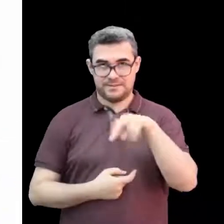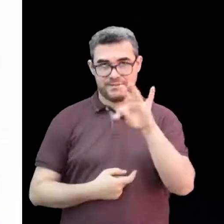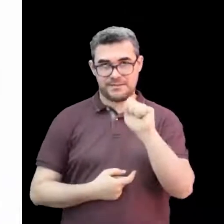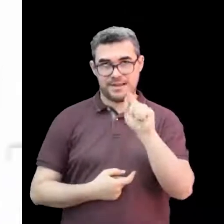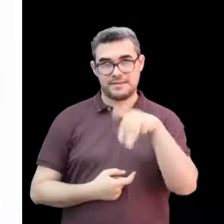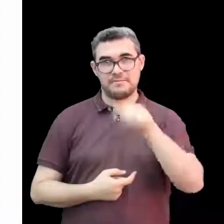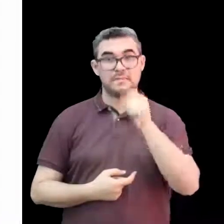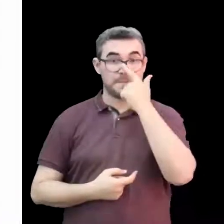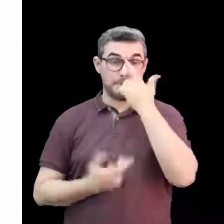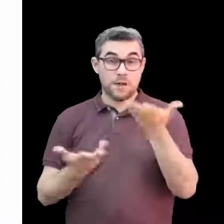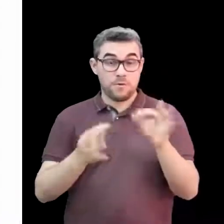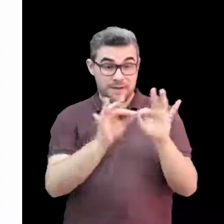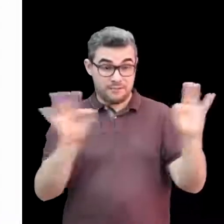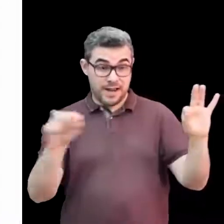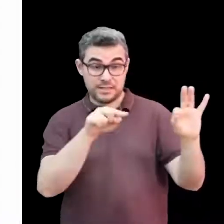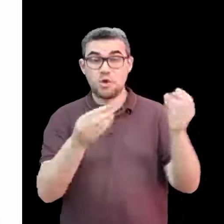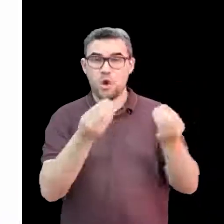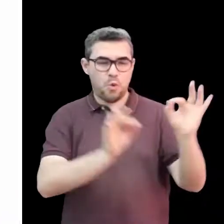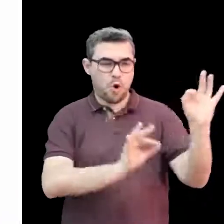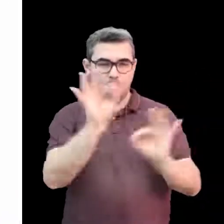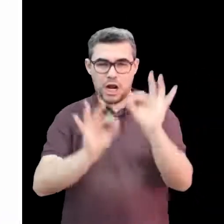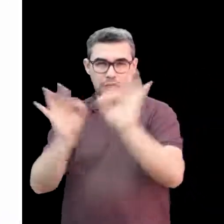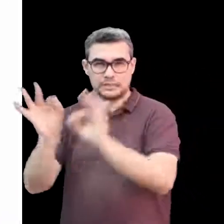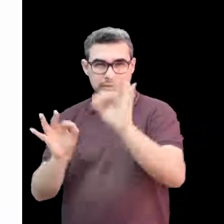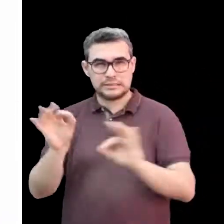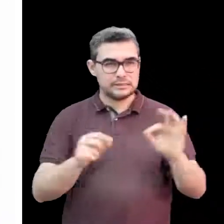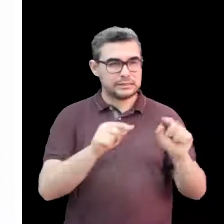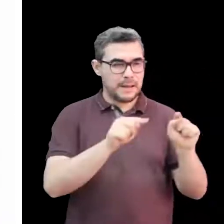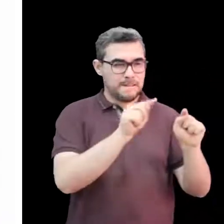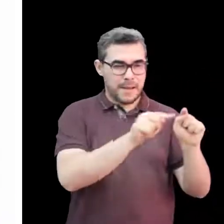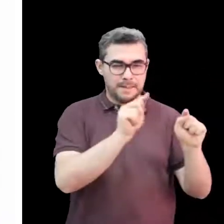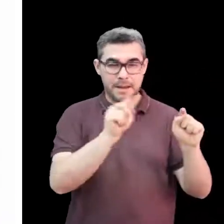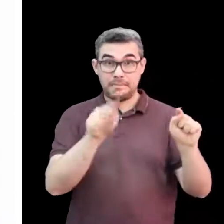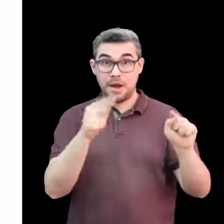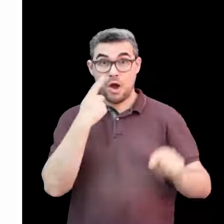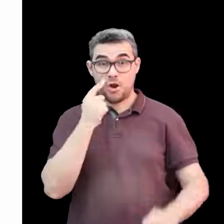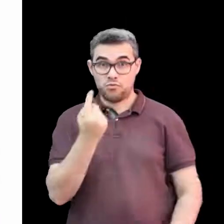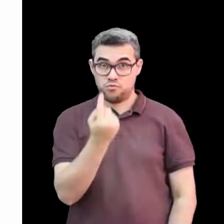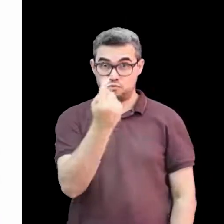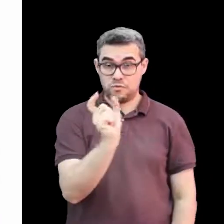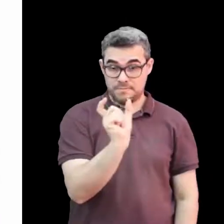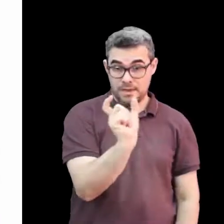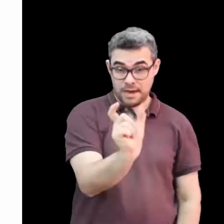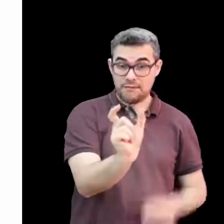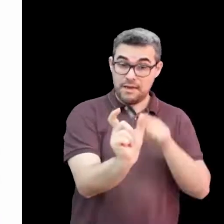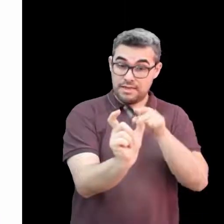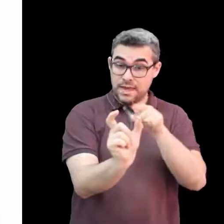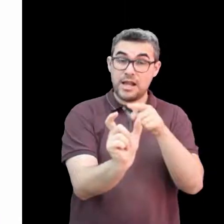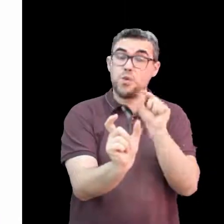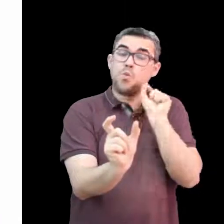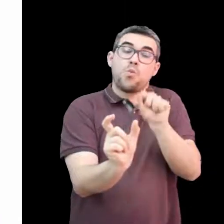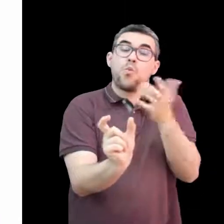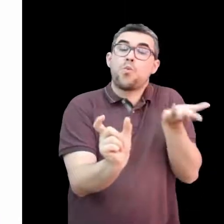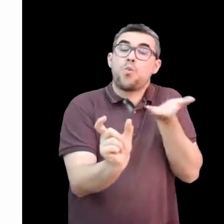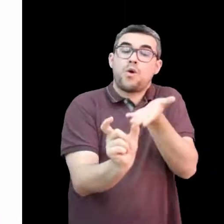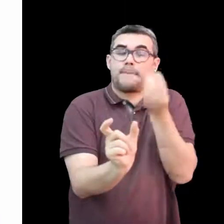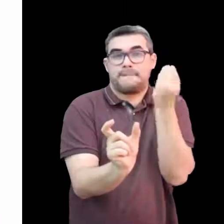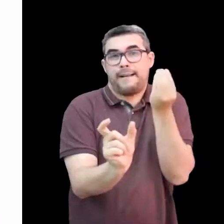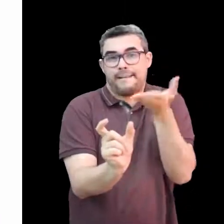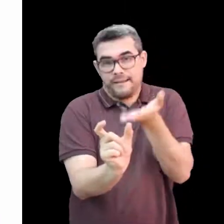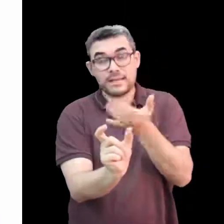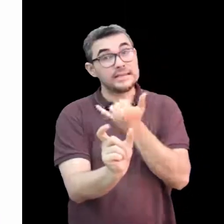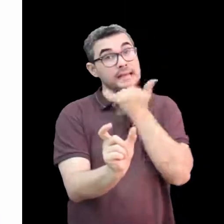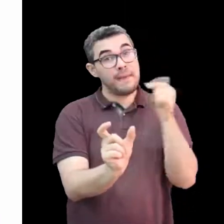na cadeia sintagmática, isto é, na frase. Um termo passa a ter valor em razão do seu contraste com o termo que